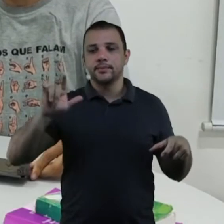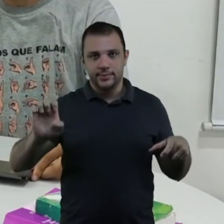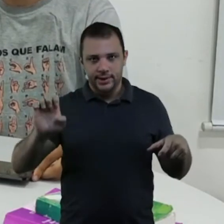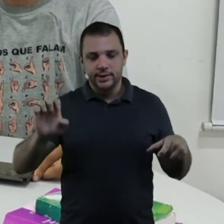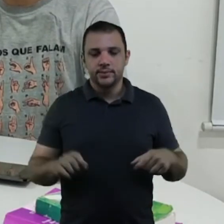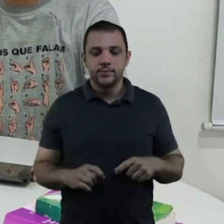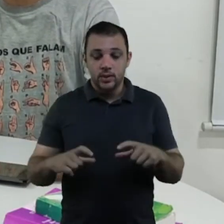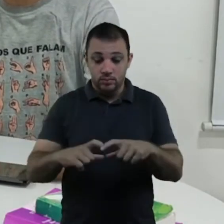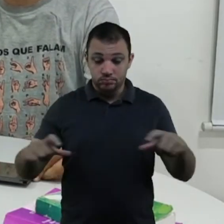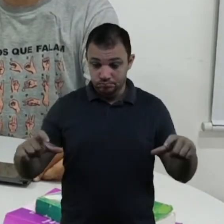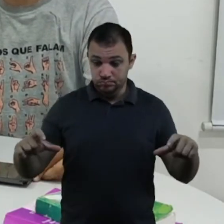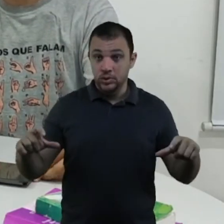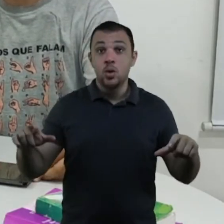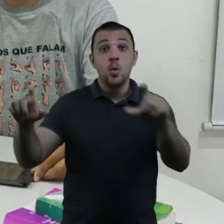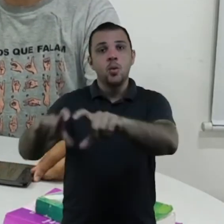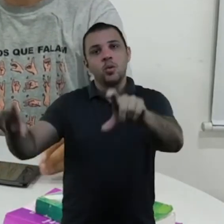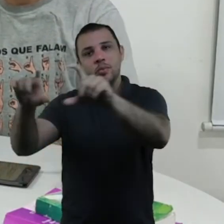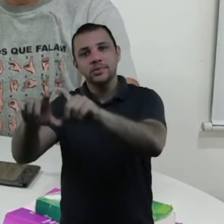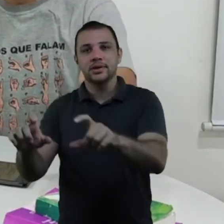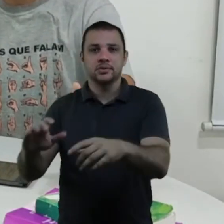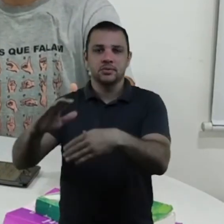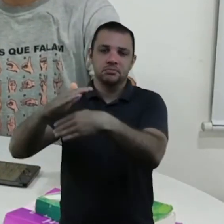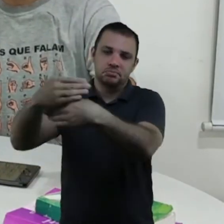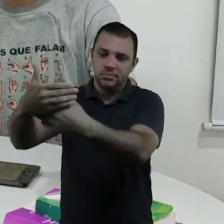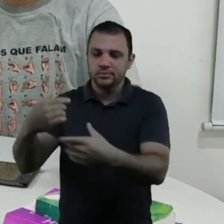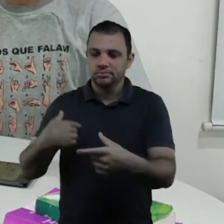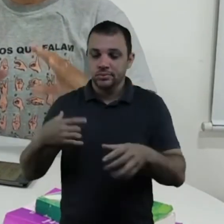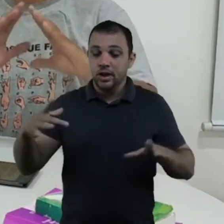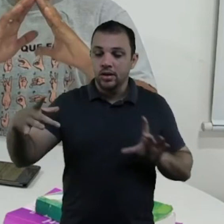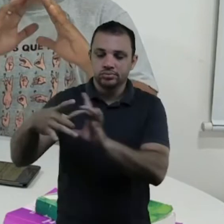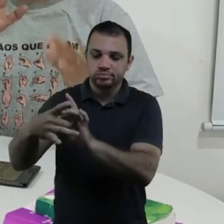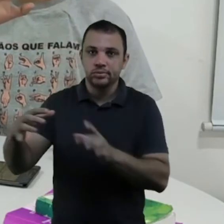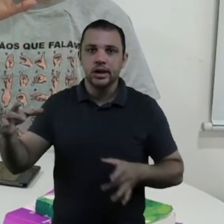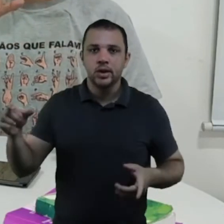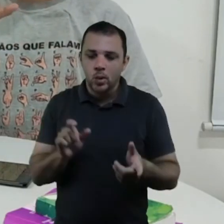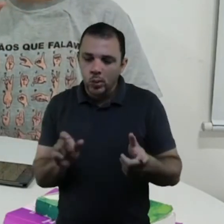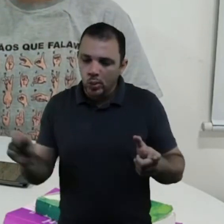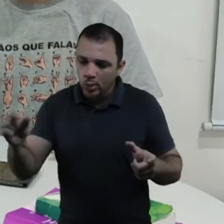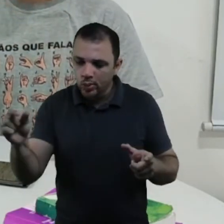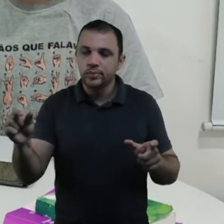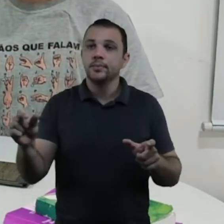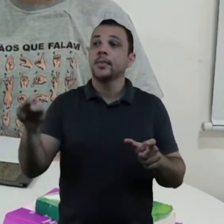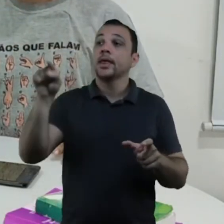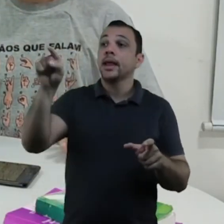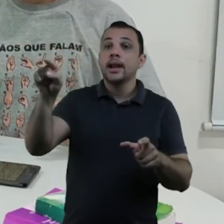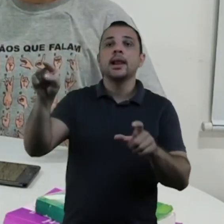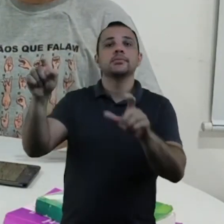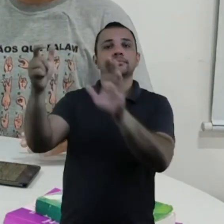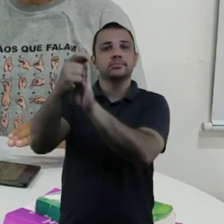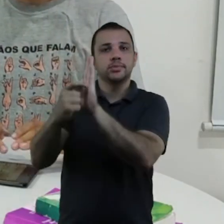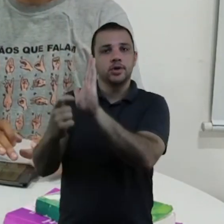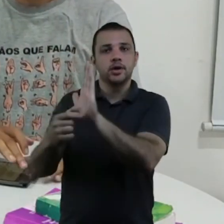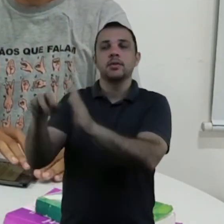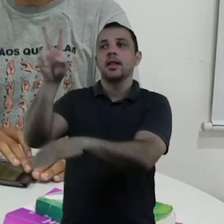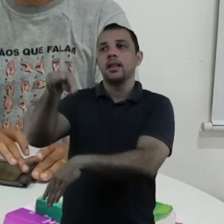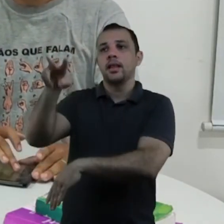aqui, né, o dispositivo, que seria a linha Braille, coloca no computador e à medida que o programa vai fazendo a leitura, né, ele